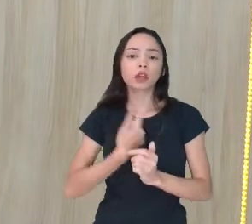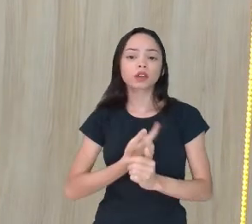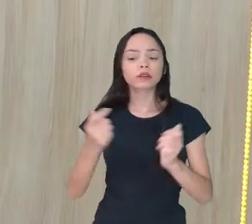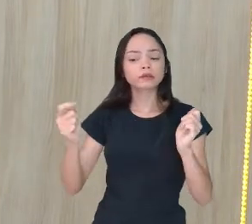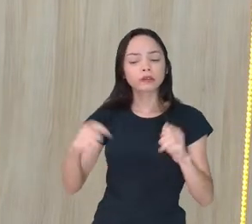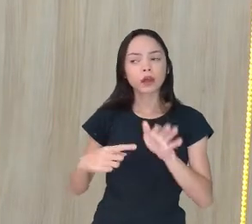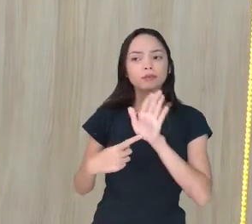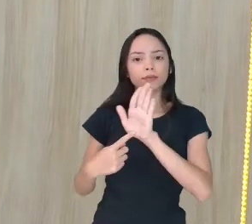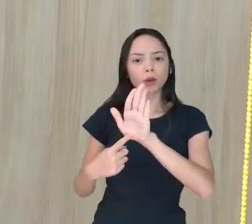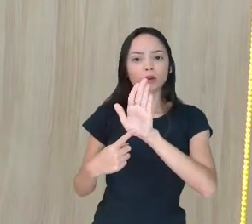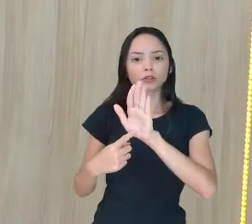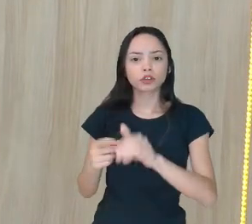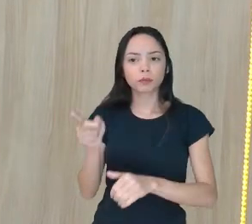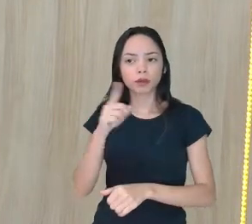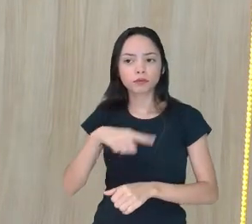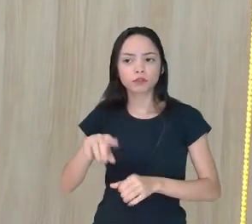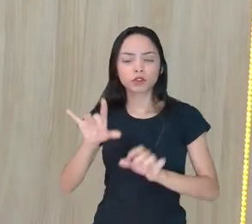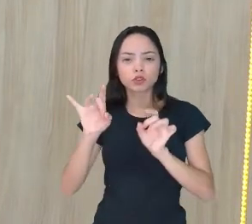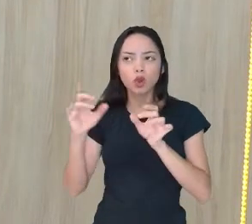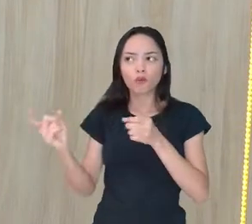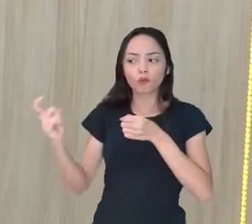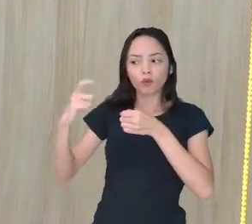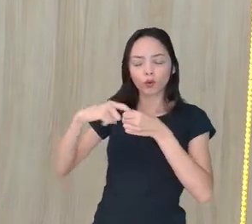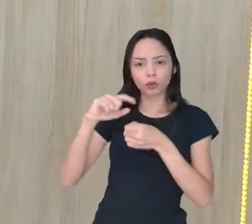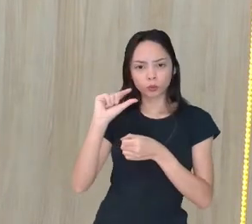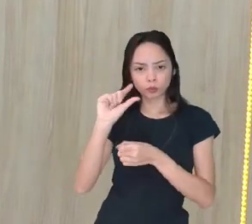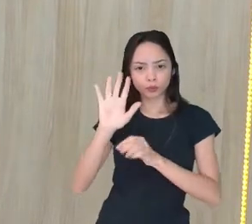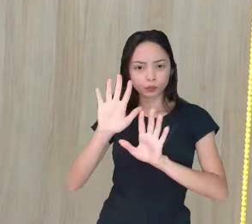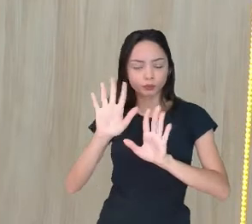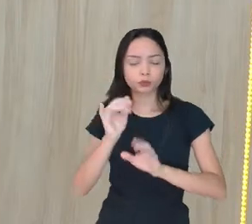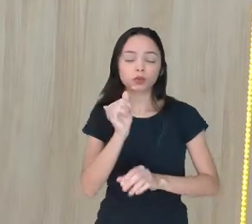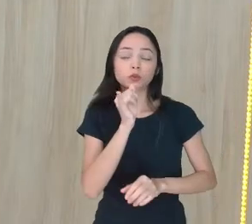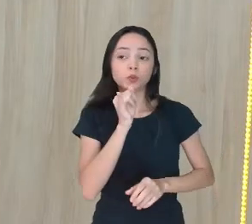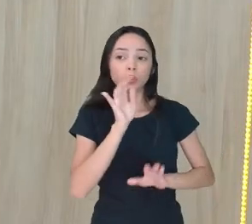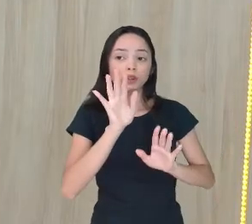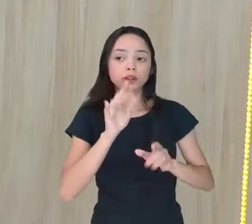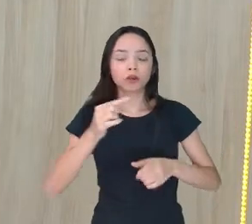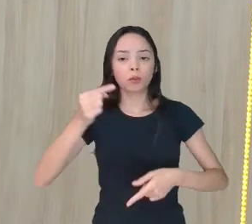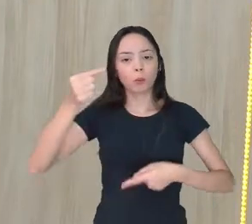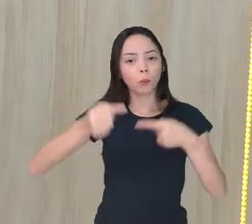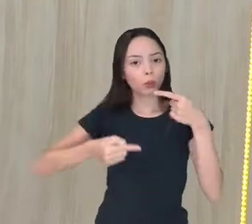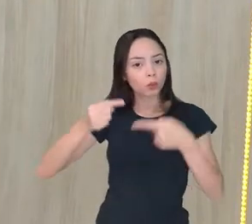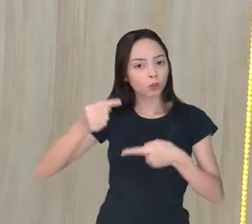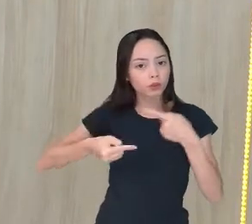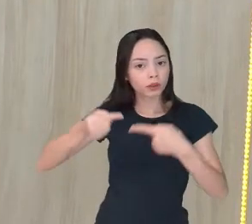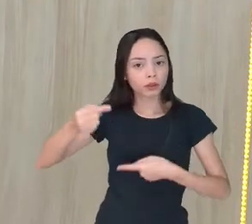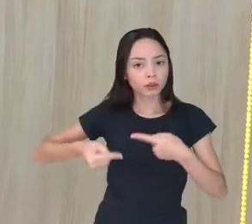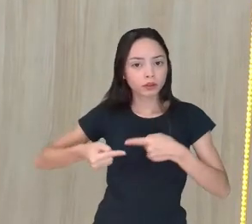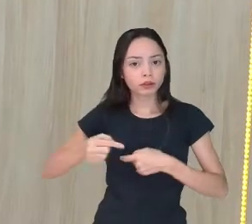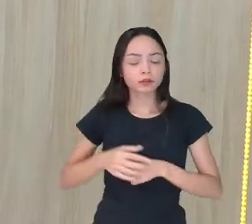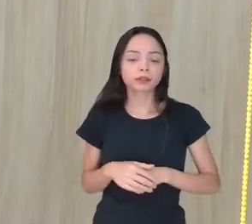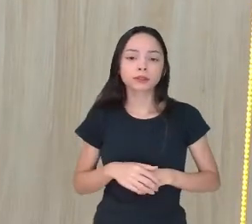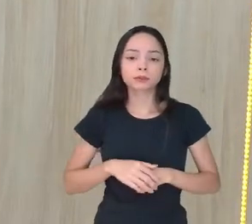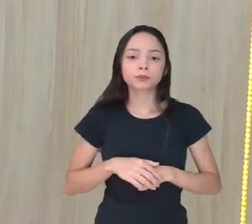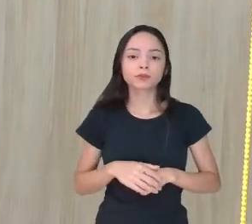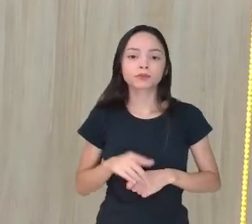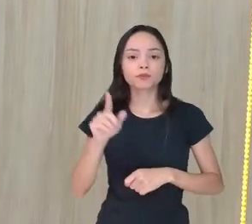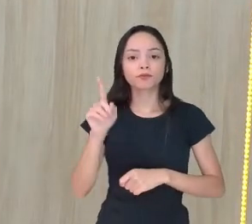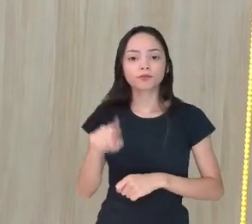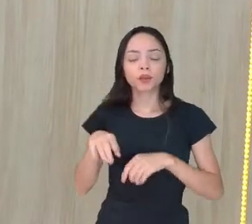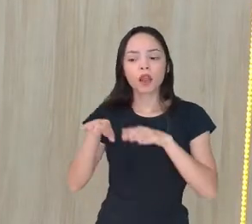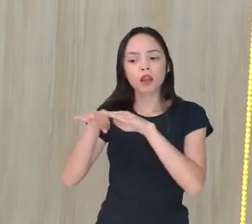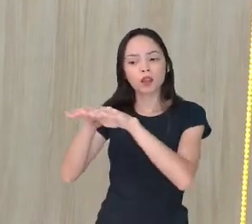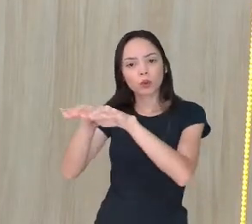para vocês. Então, só retomando isso aqui, por exemplo, questões políticas, questões de